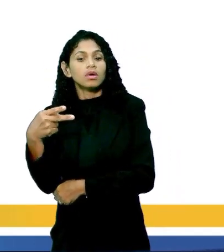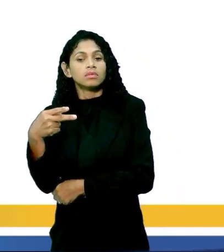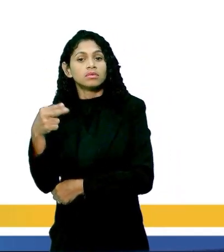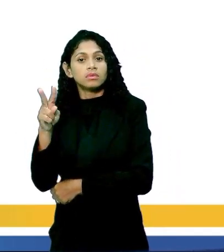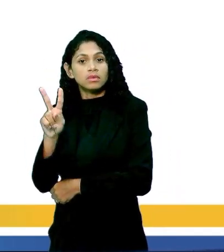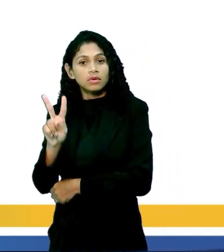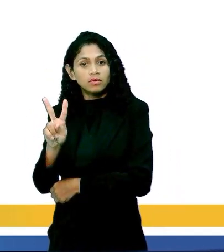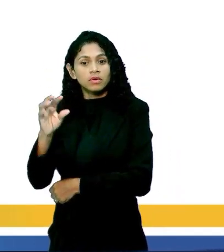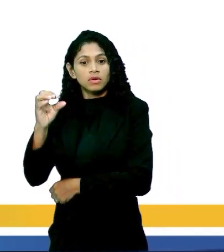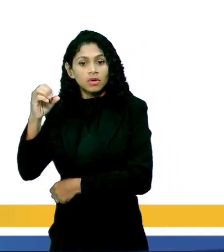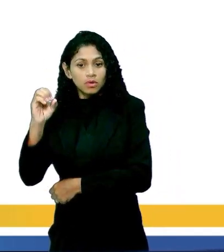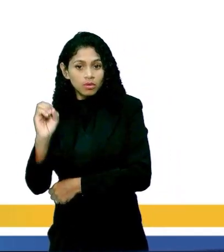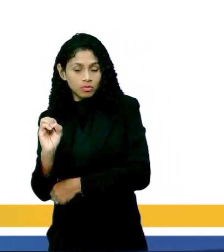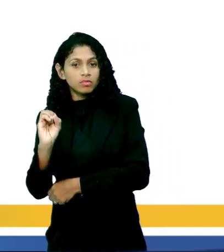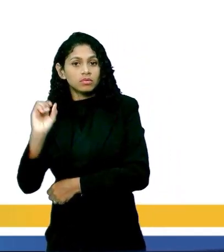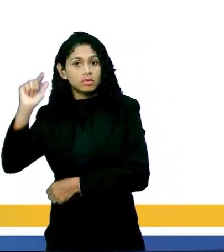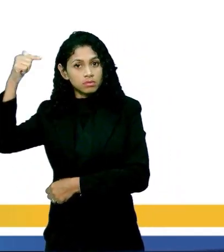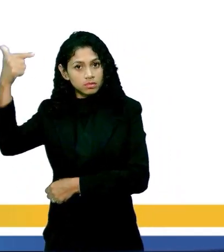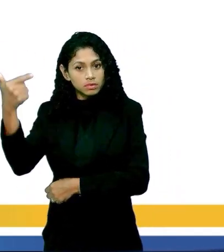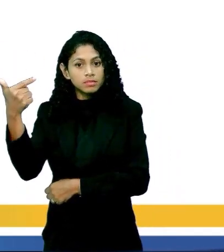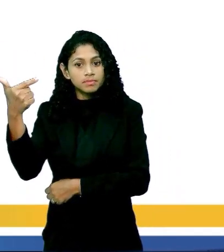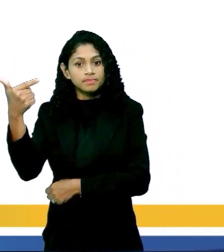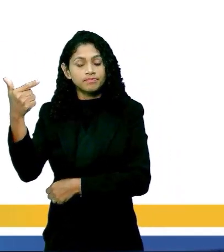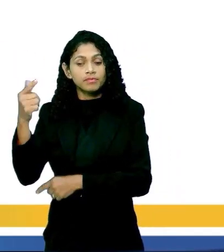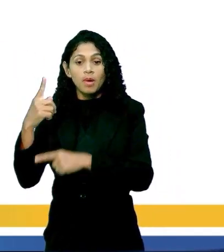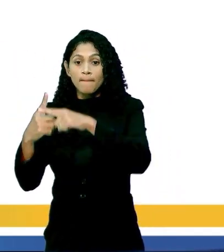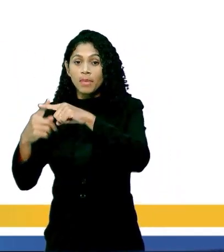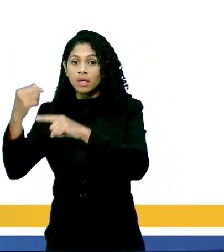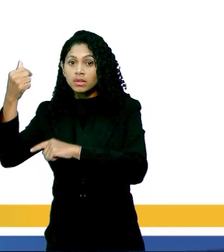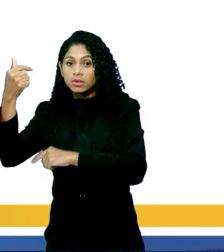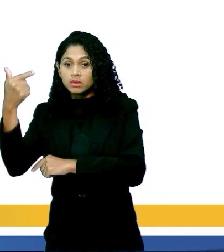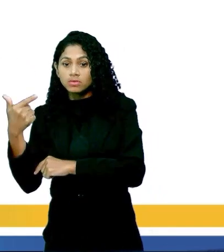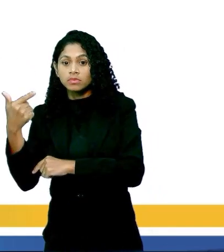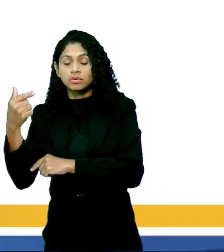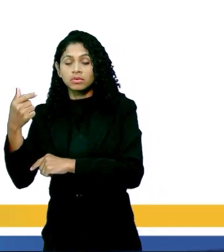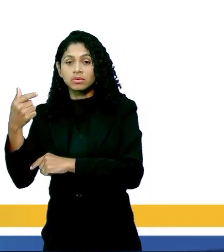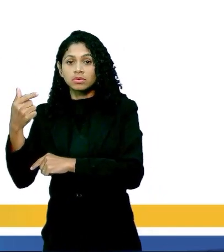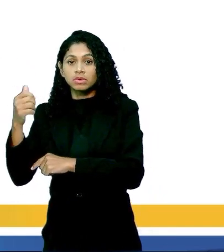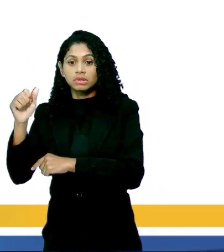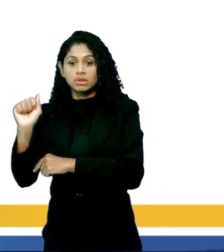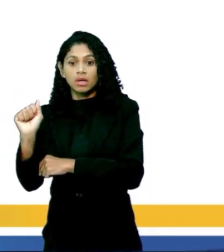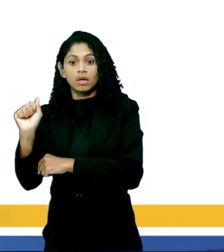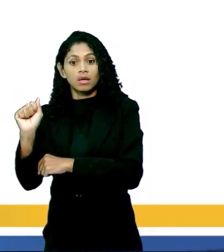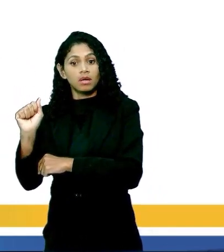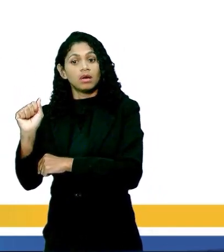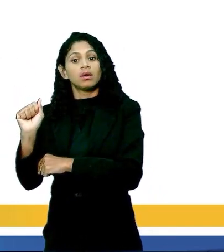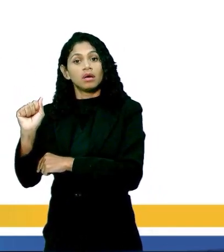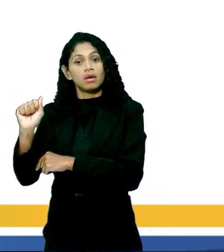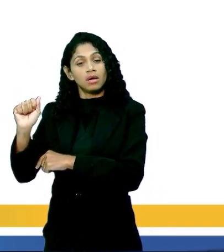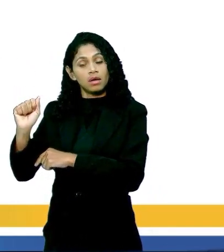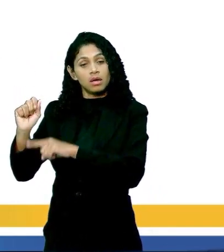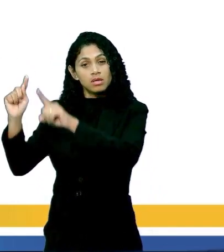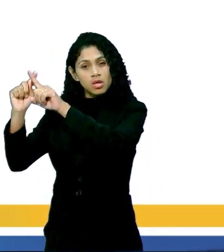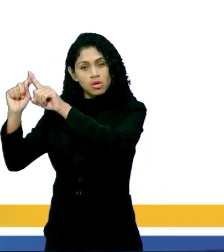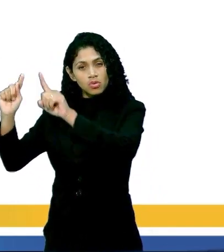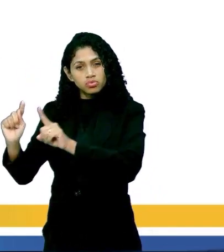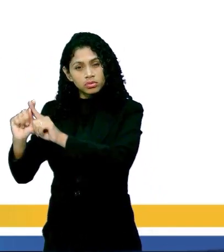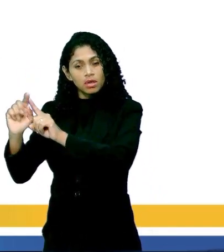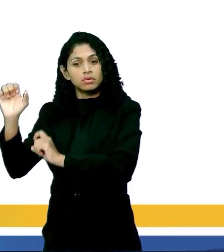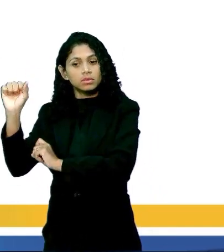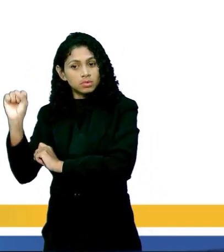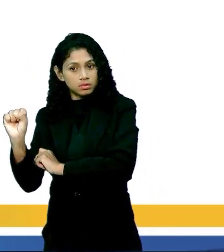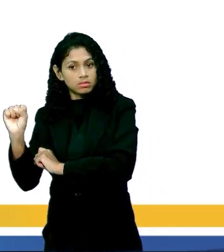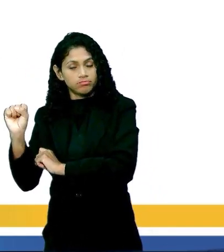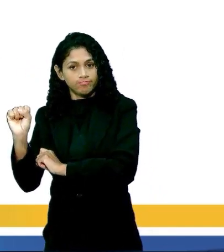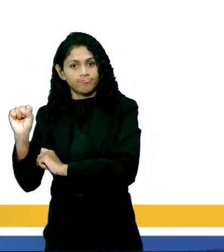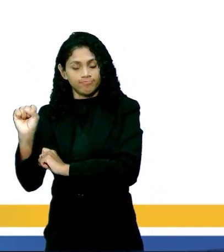ser igual à velocidade inicial ao quadrado, mais 2 vezes a aceleração, vezes o deslocamento, que é espaço